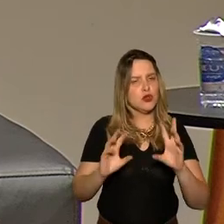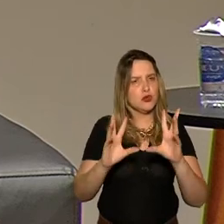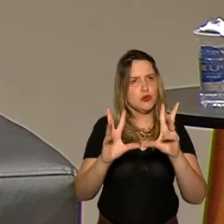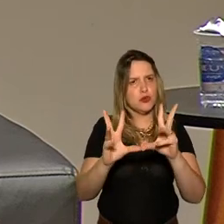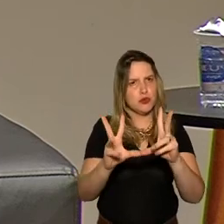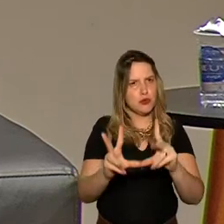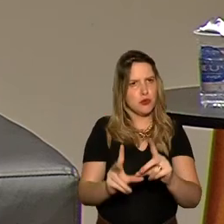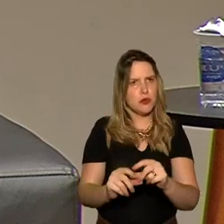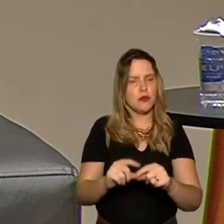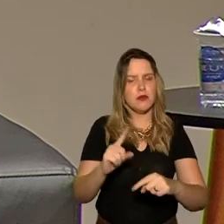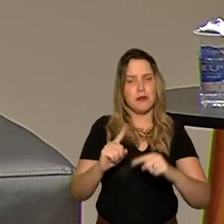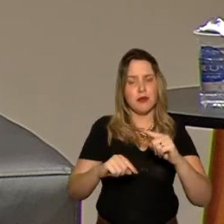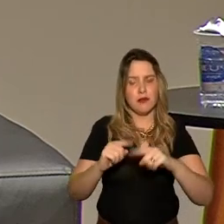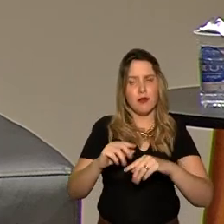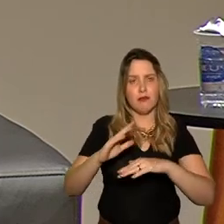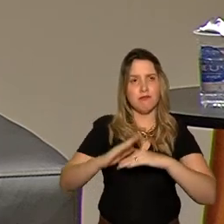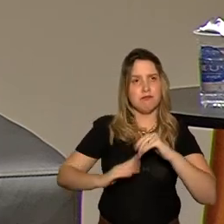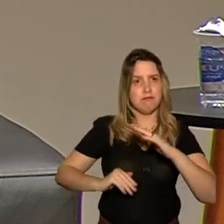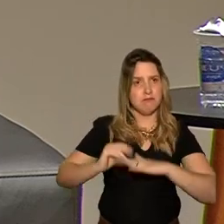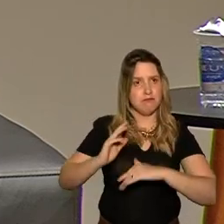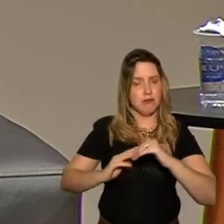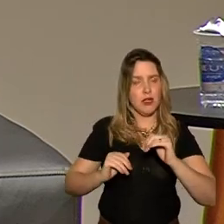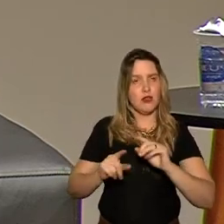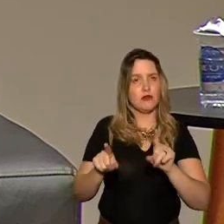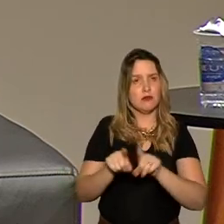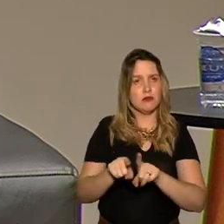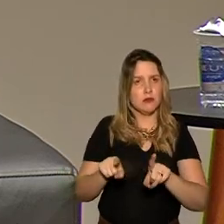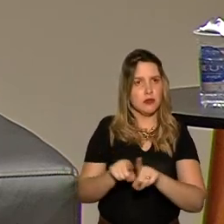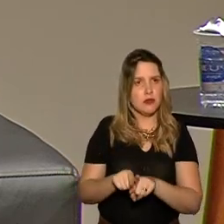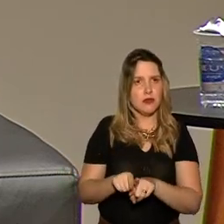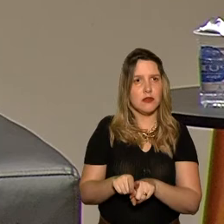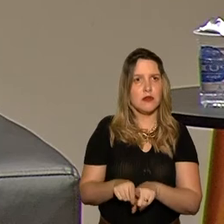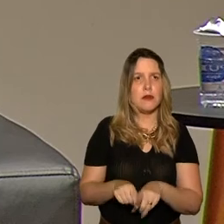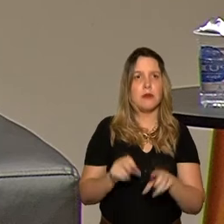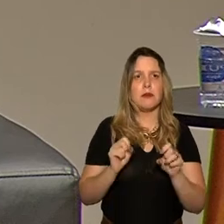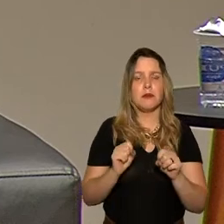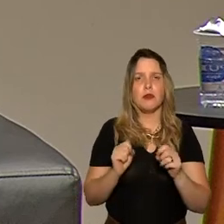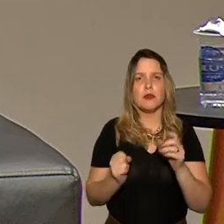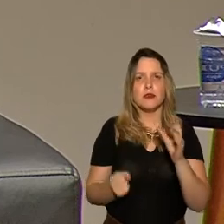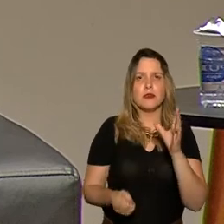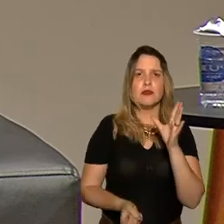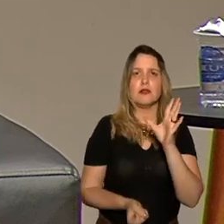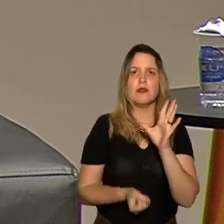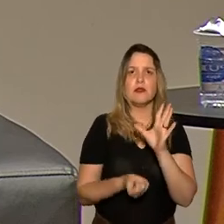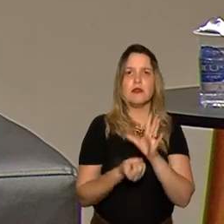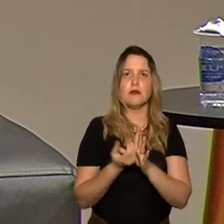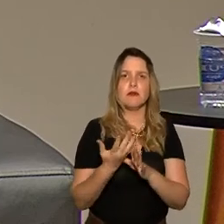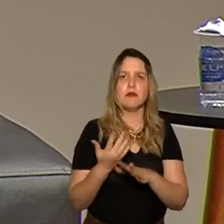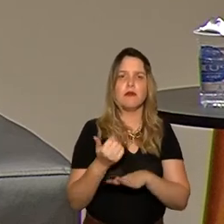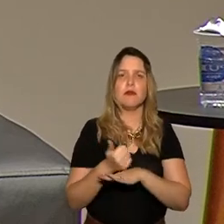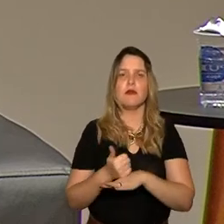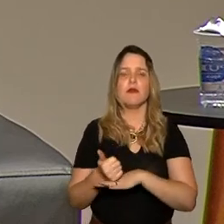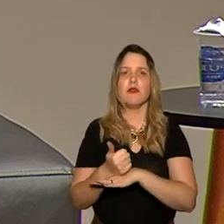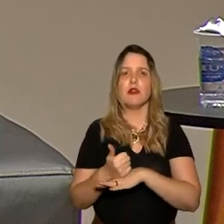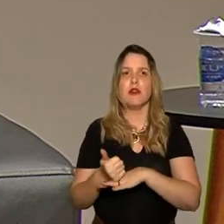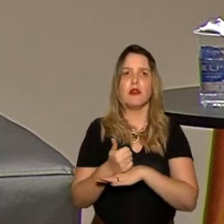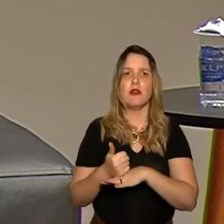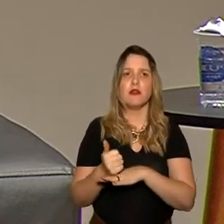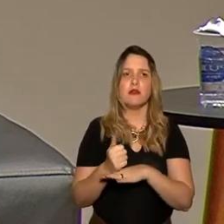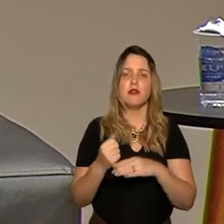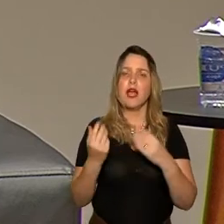um material gráfico chamado diário do busão visitas escolares a instituições artísticas